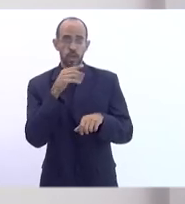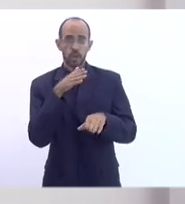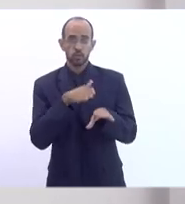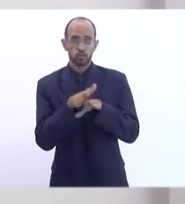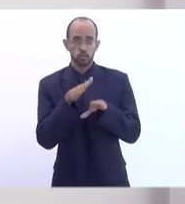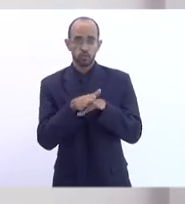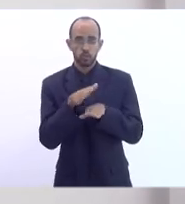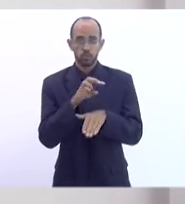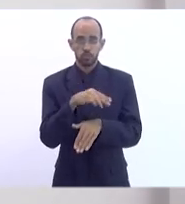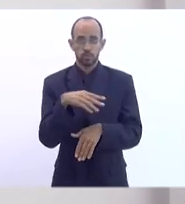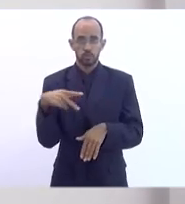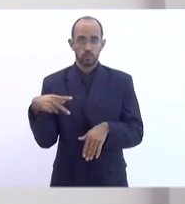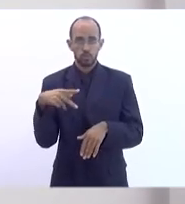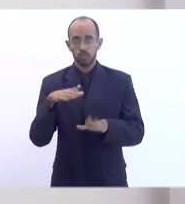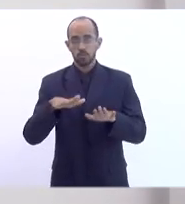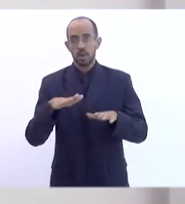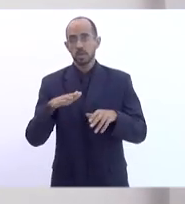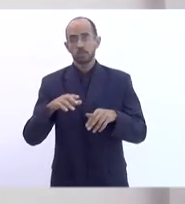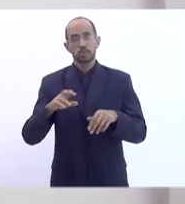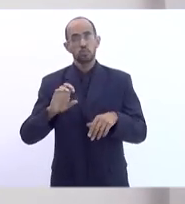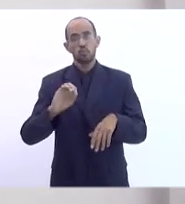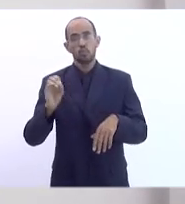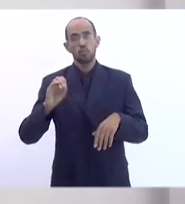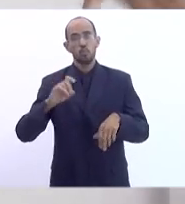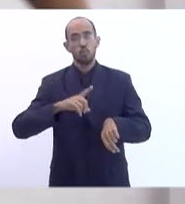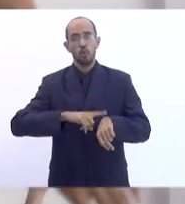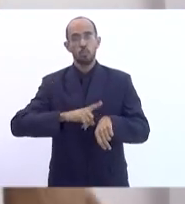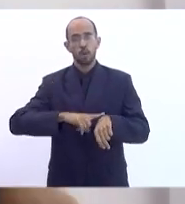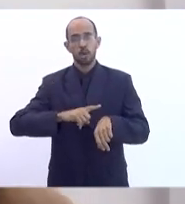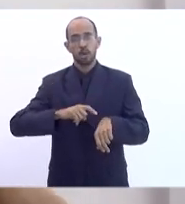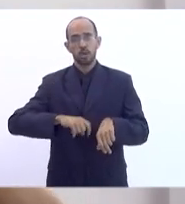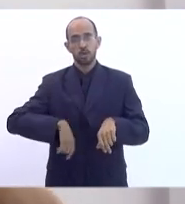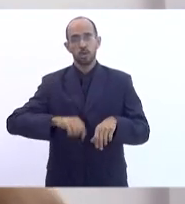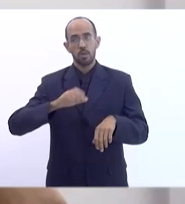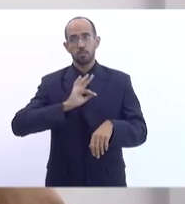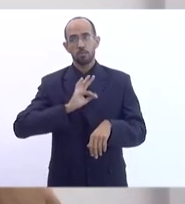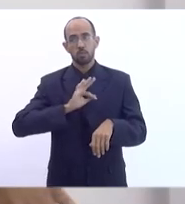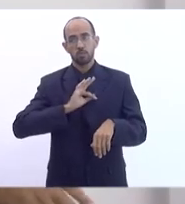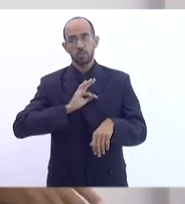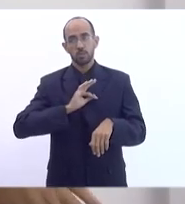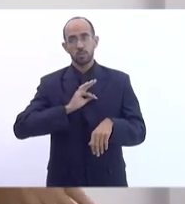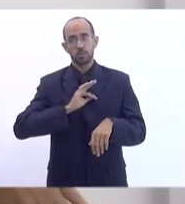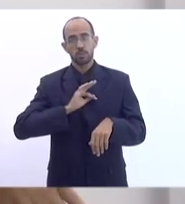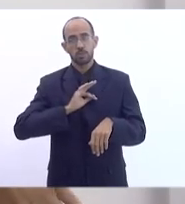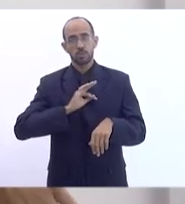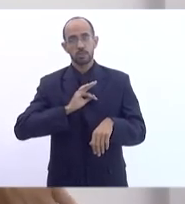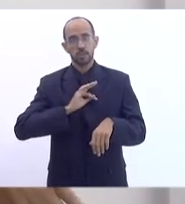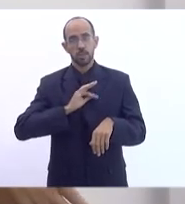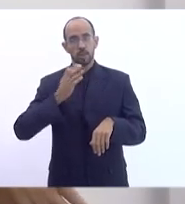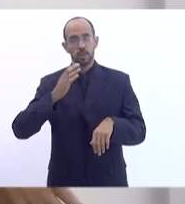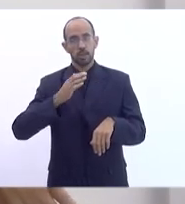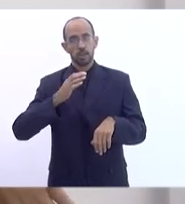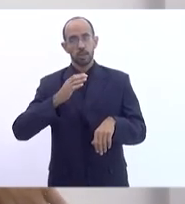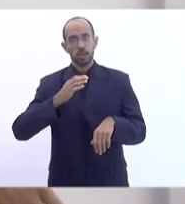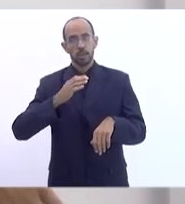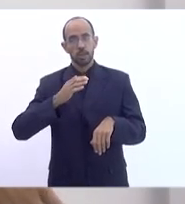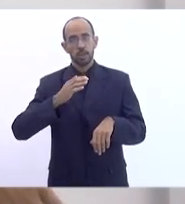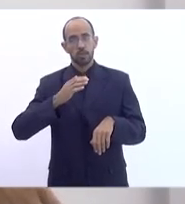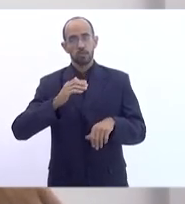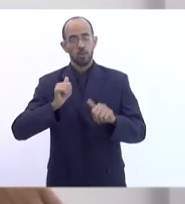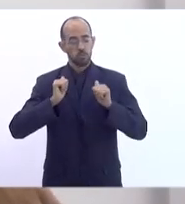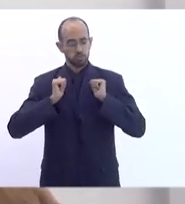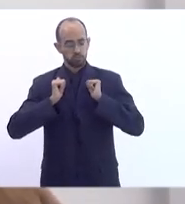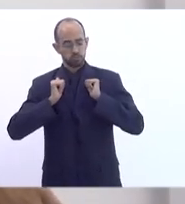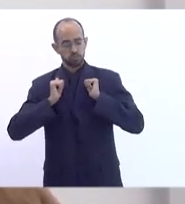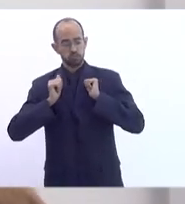mas que em momento algum a SPM esteve de portas abertas desculpa de portas